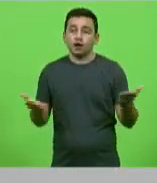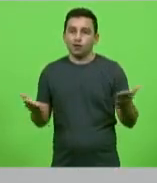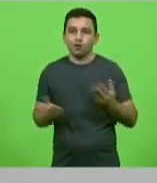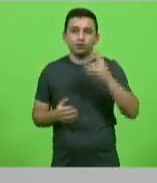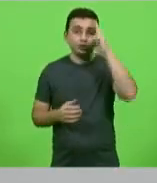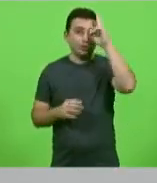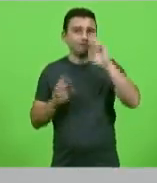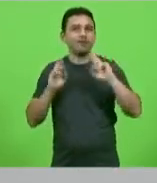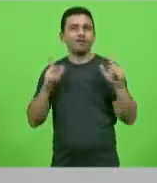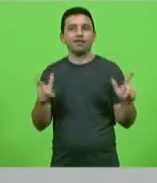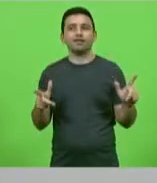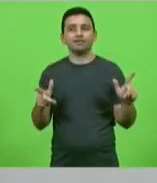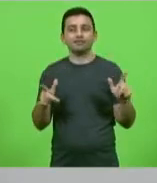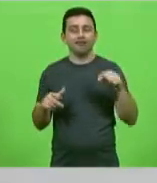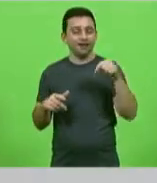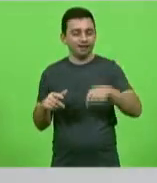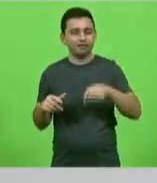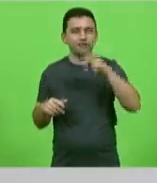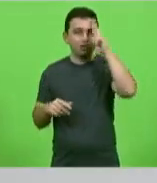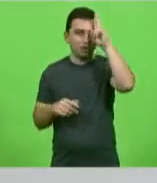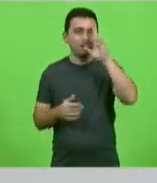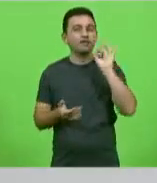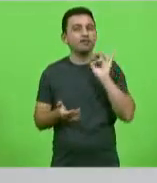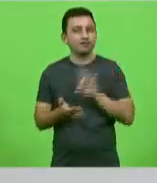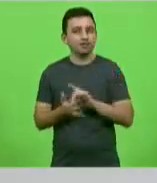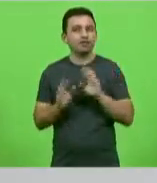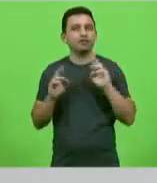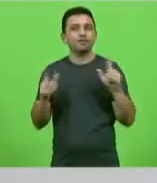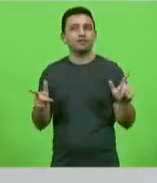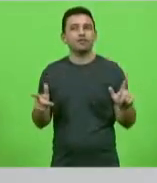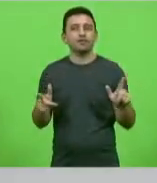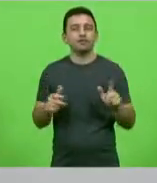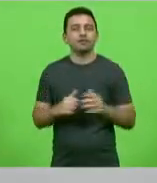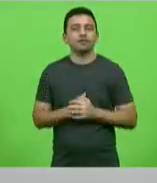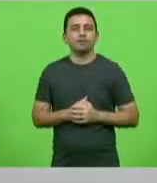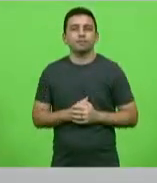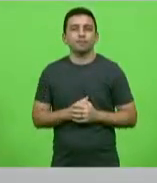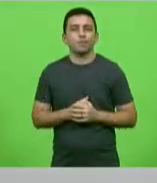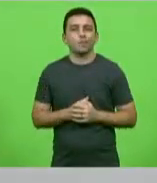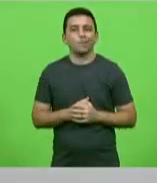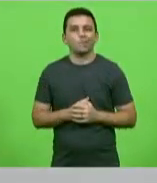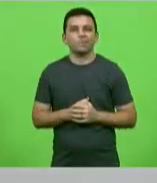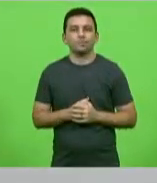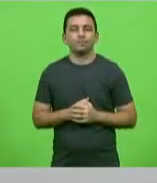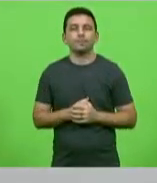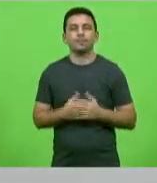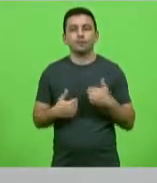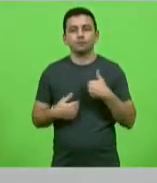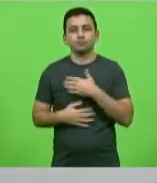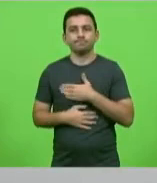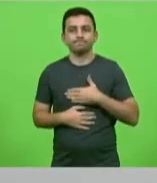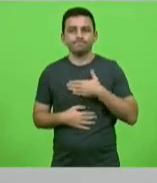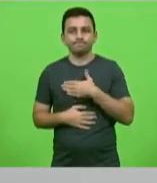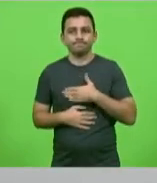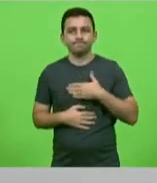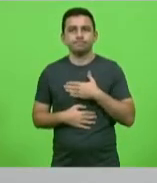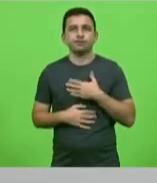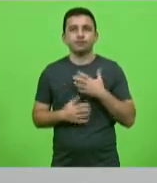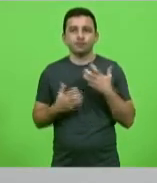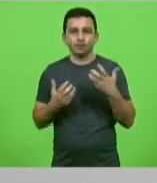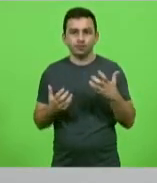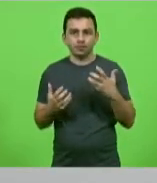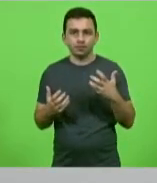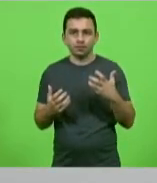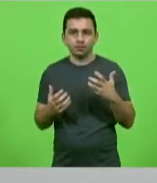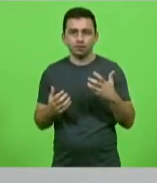é outra. Aqui a história verdadeiramente é outra. Certo? Eu gostaria ainda,